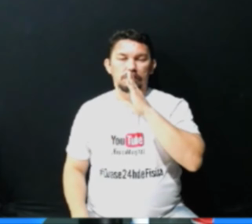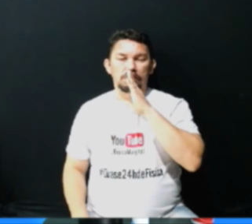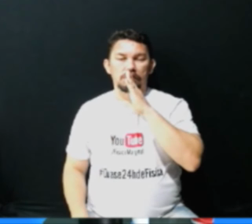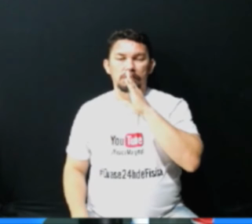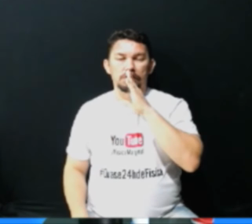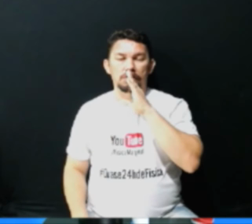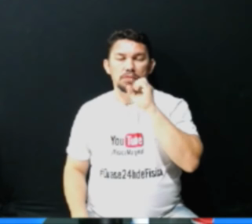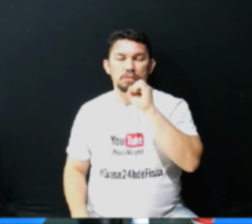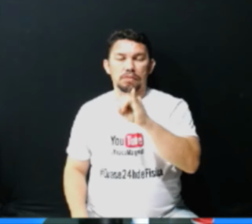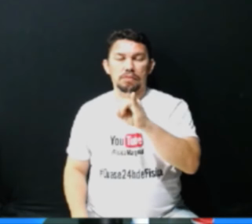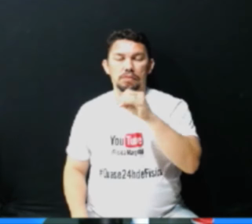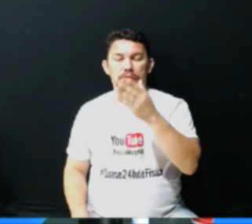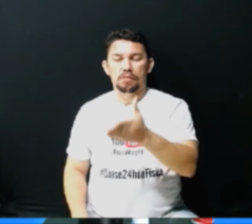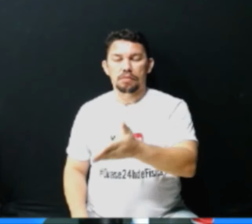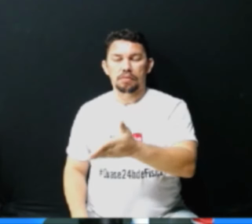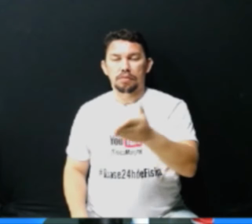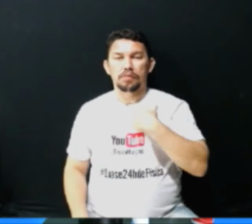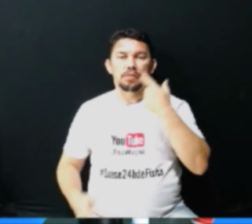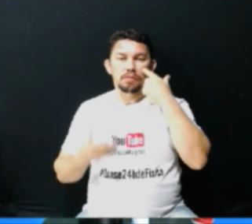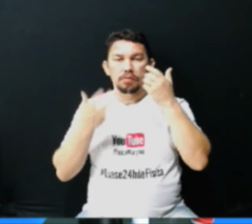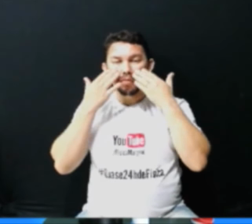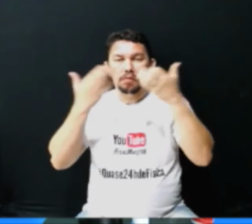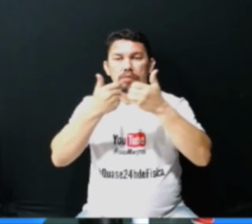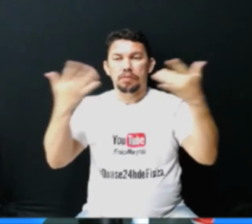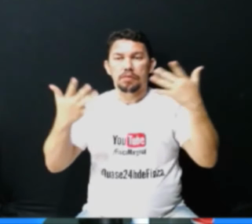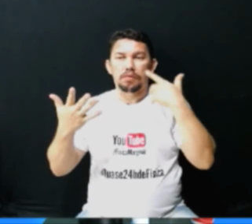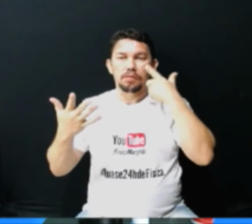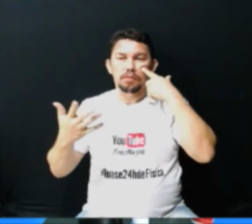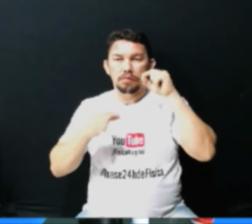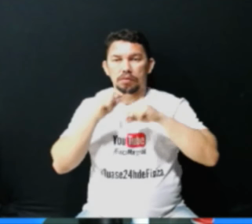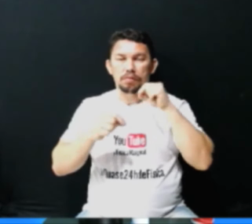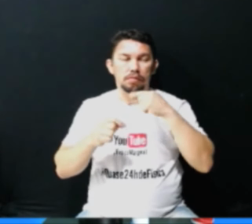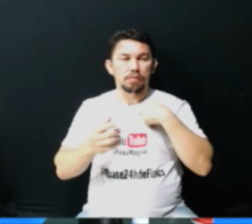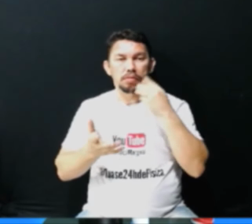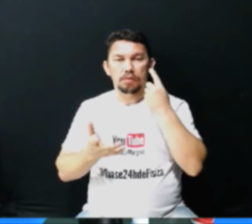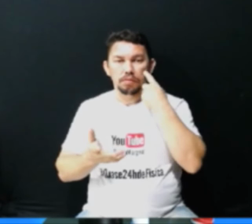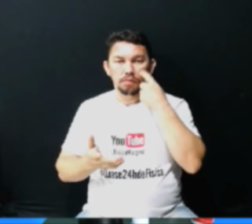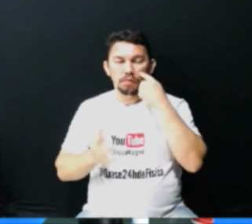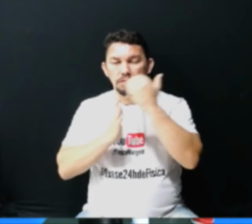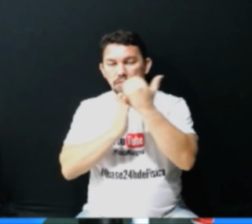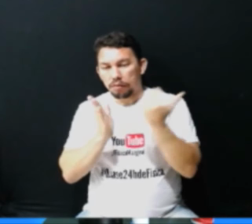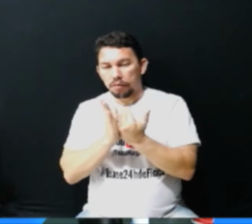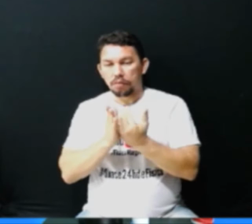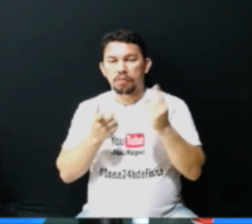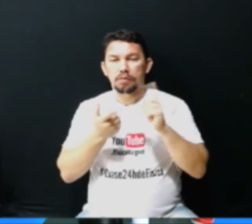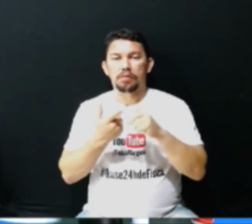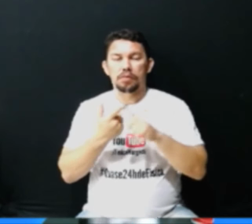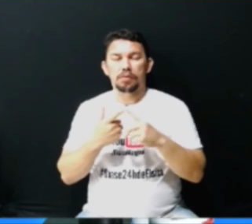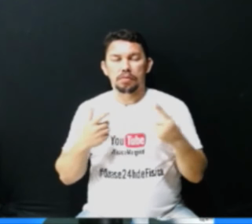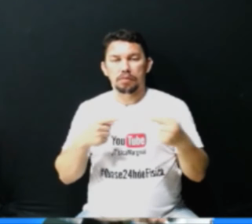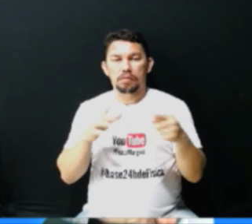brilho caiu. Se eu, então, aumentei a resistência, a corrente diminuiu, e eu também reduzi a